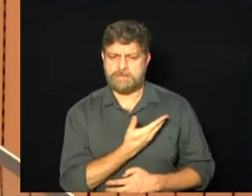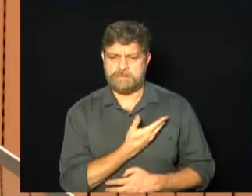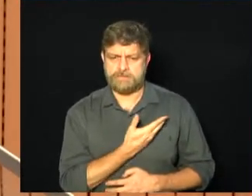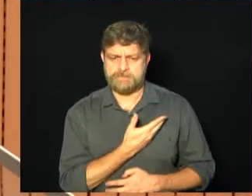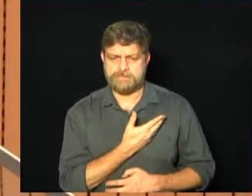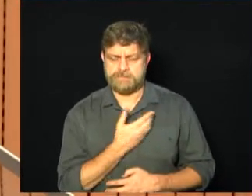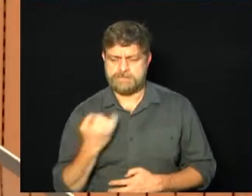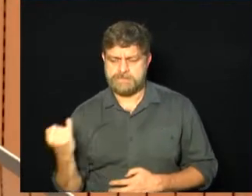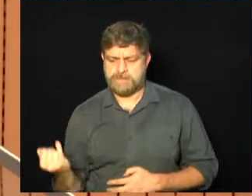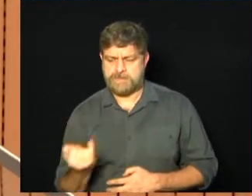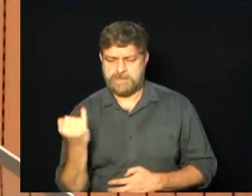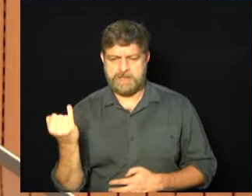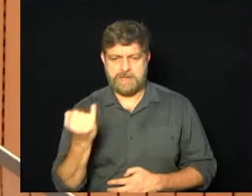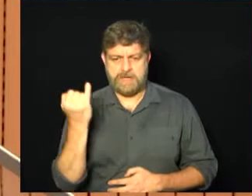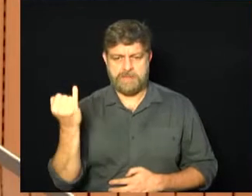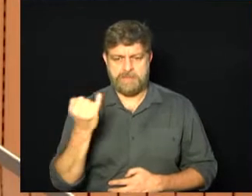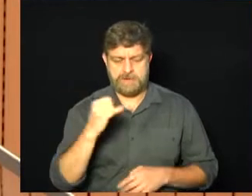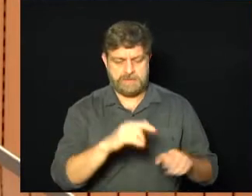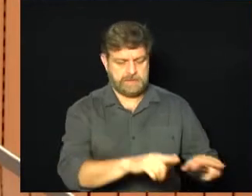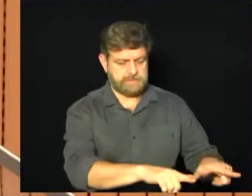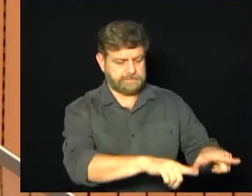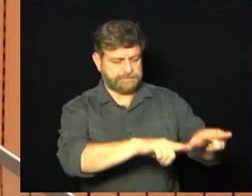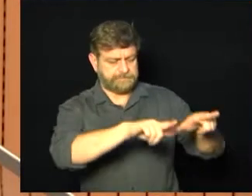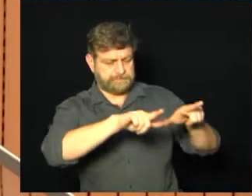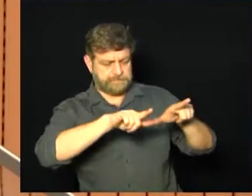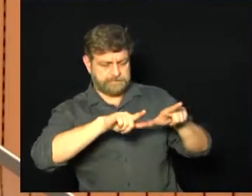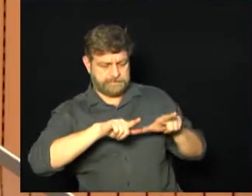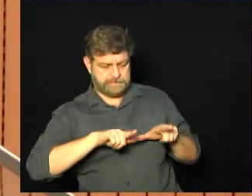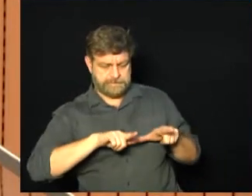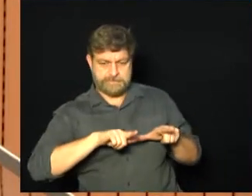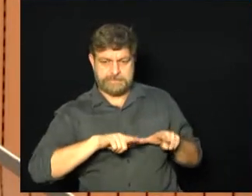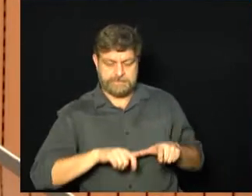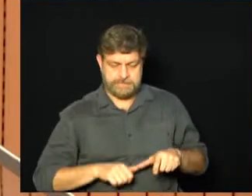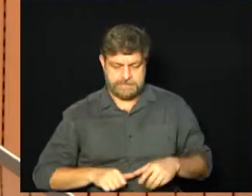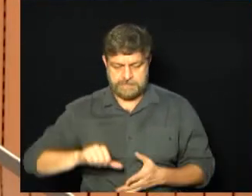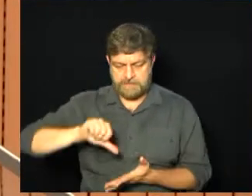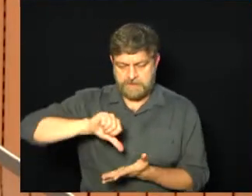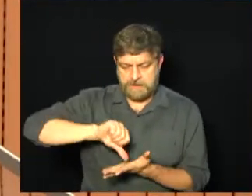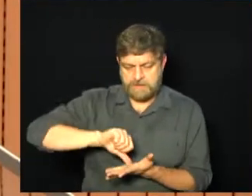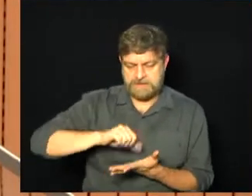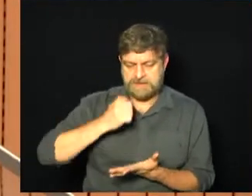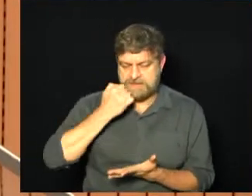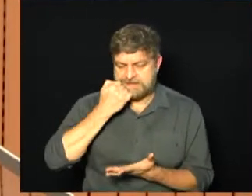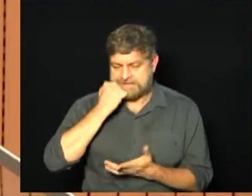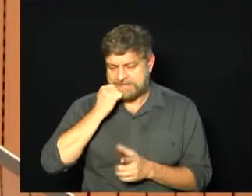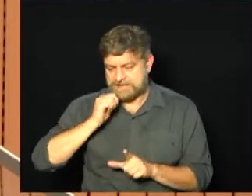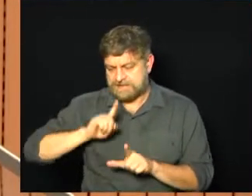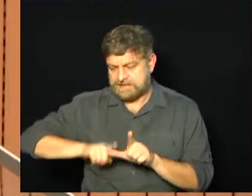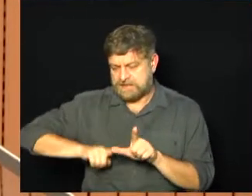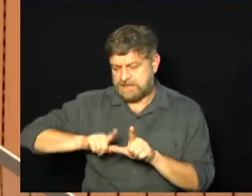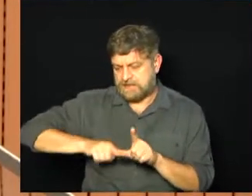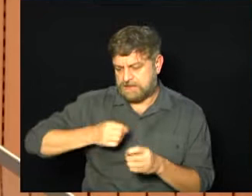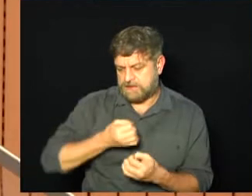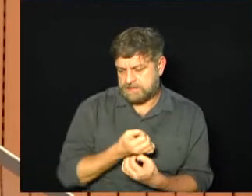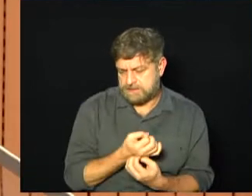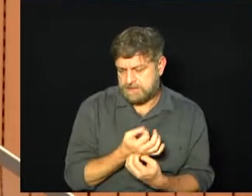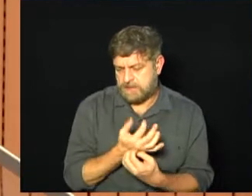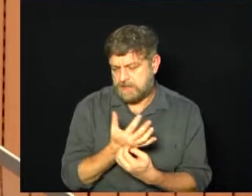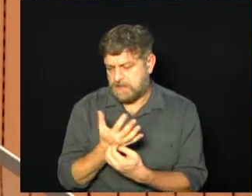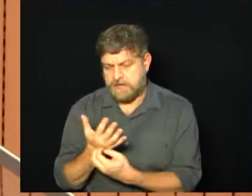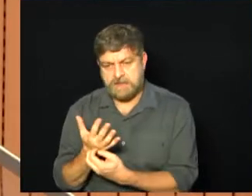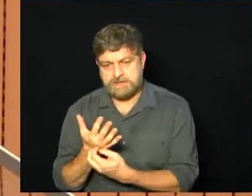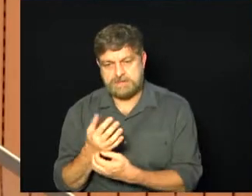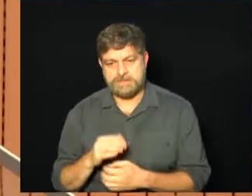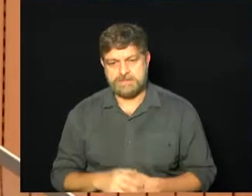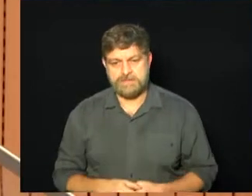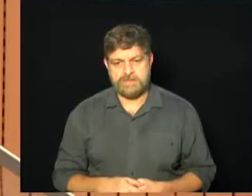importante homenagem, ora prestada, ao Centro de Ciências, Letras e Artes, que alcança,